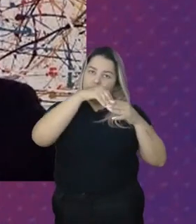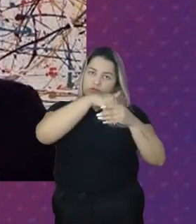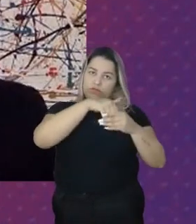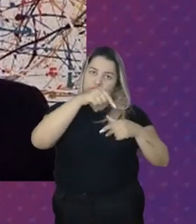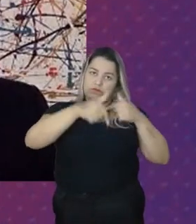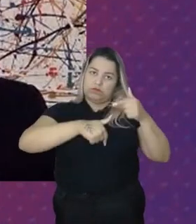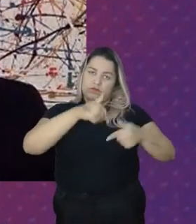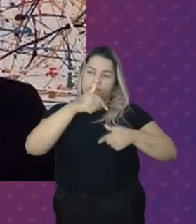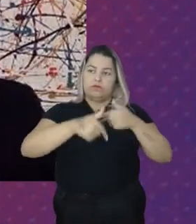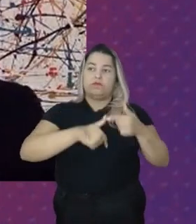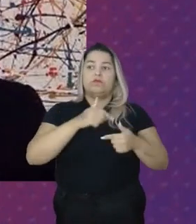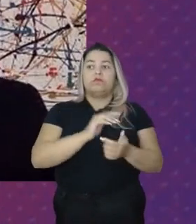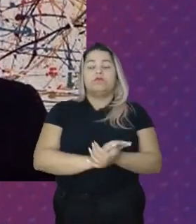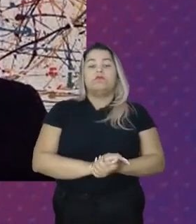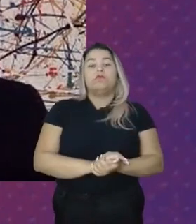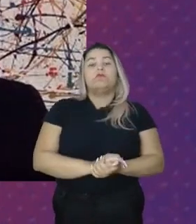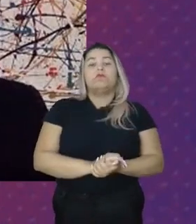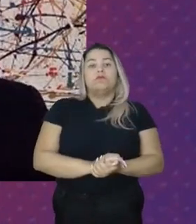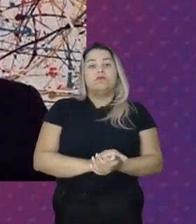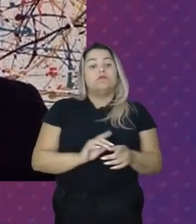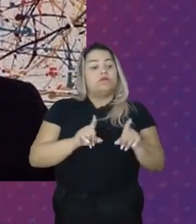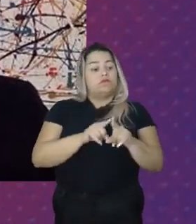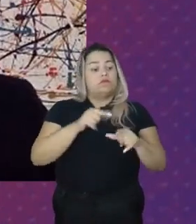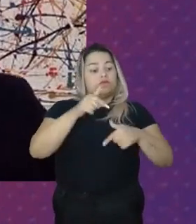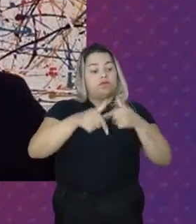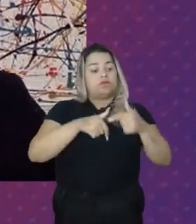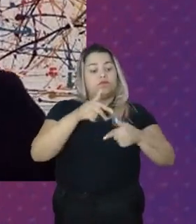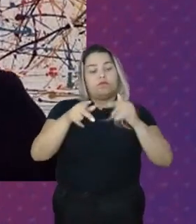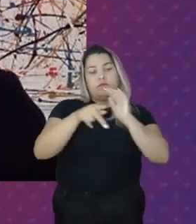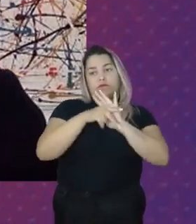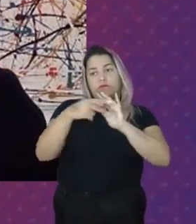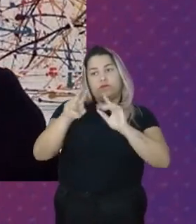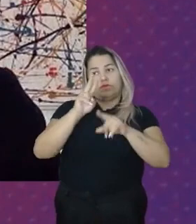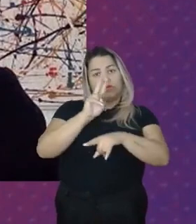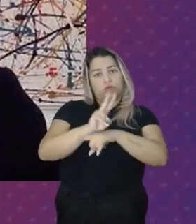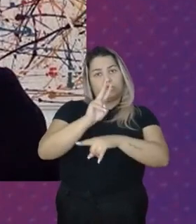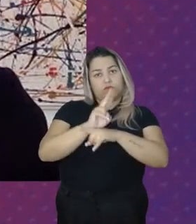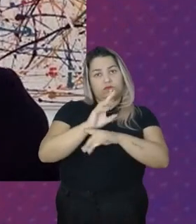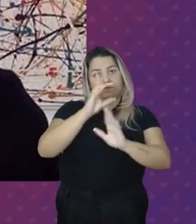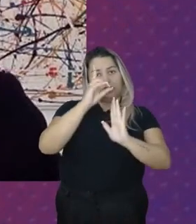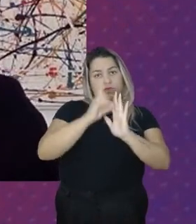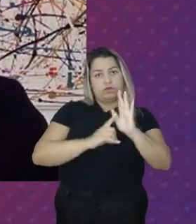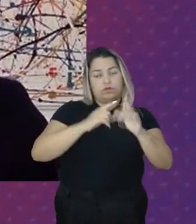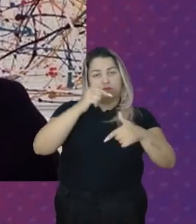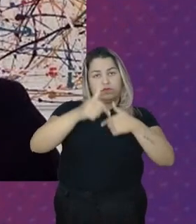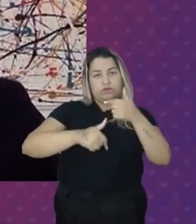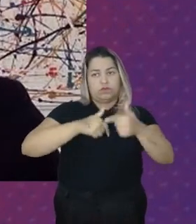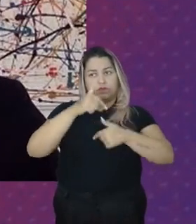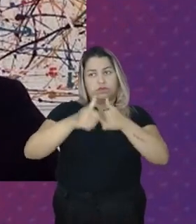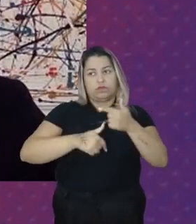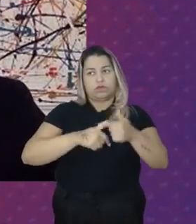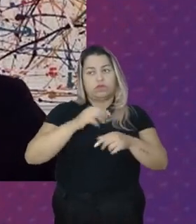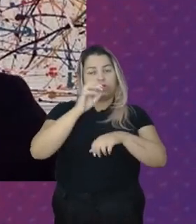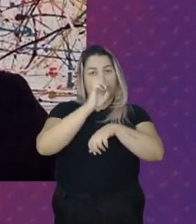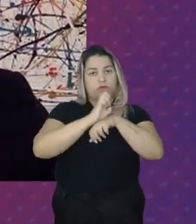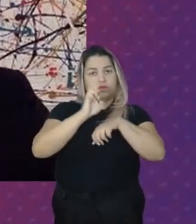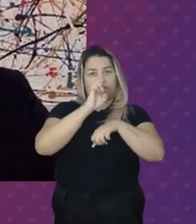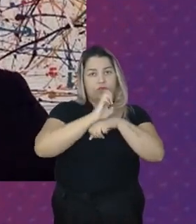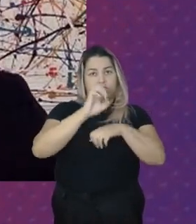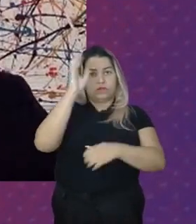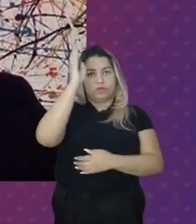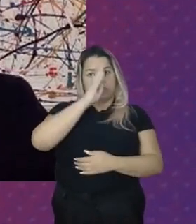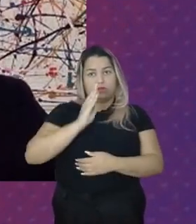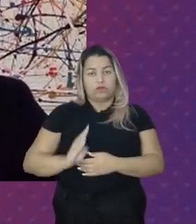portanto, ao excetuar o trabalho doméstico da proteção do direito do trabalho, o Estado brasileiro